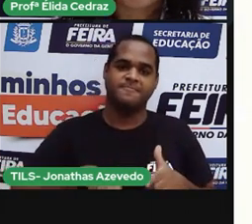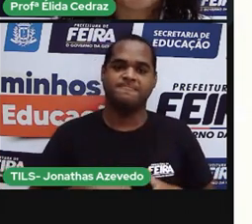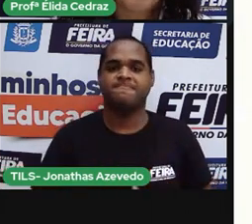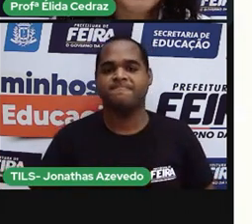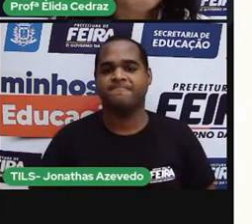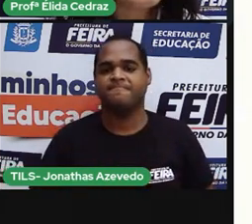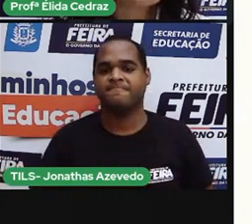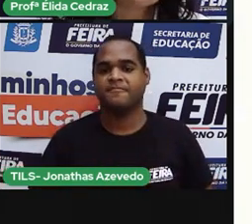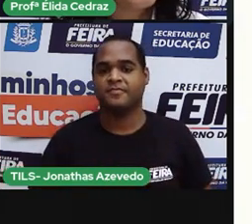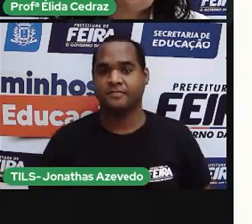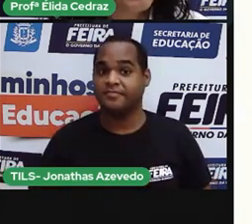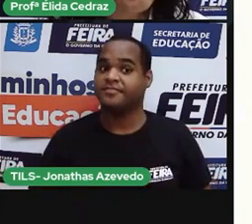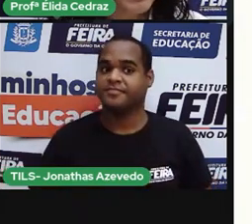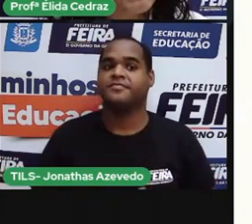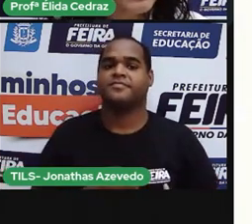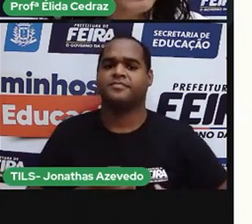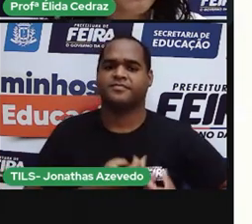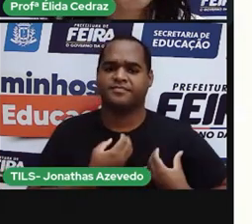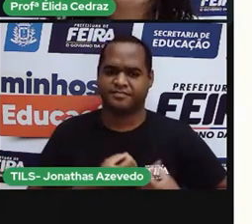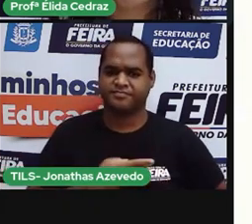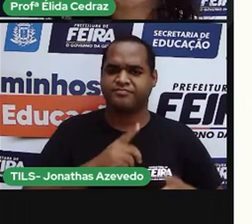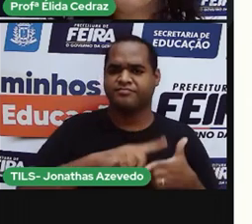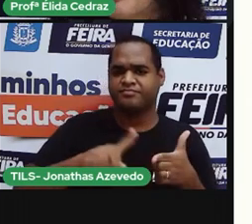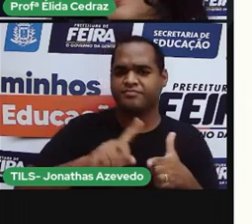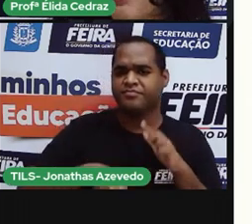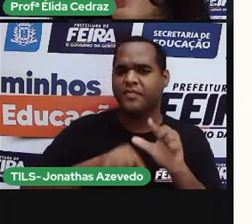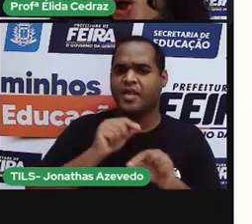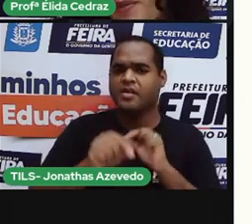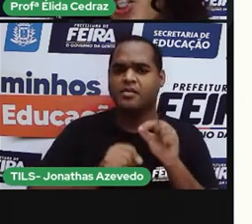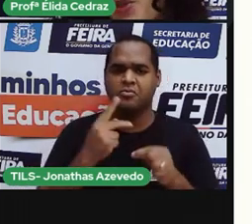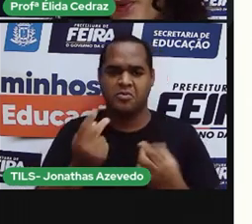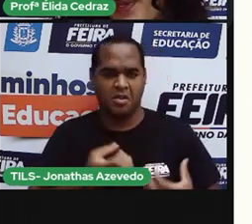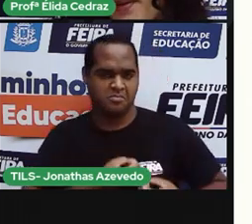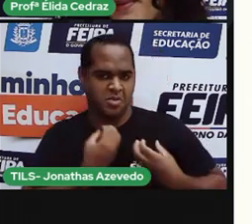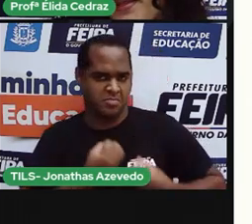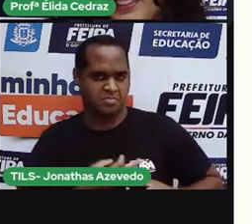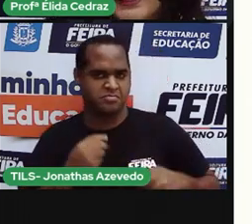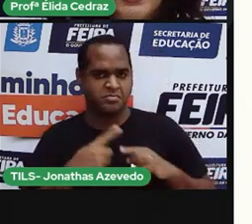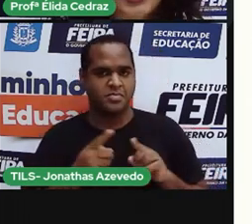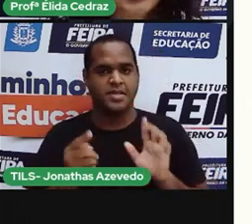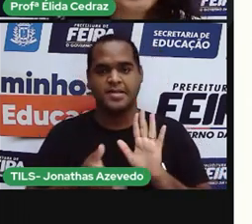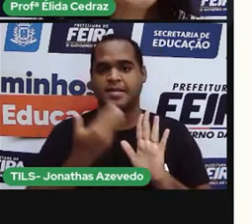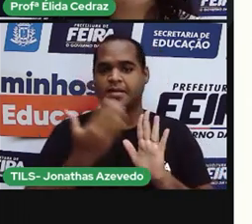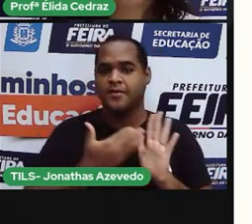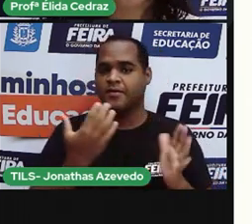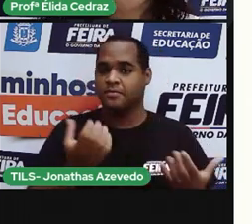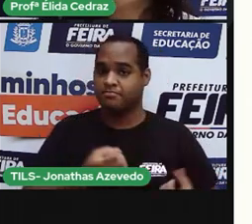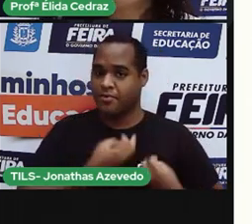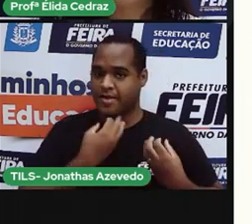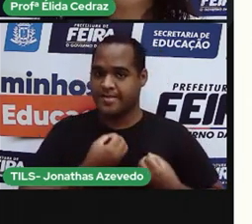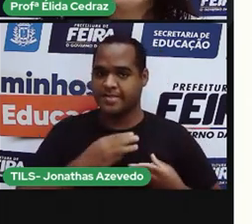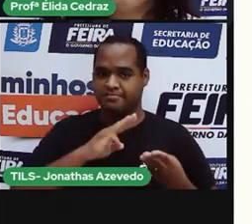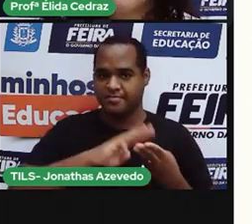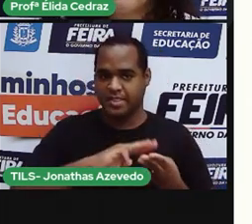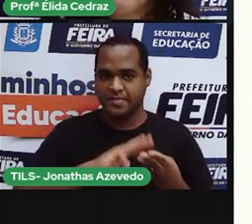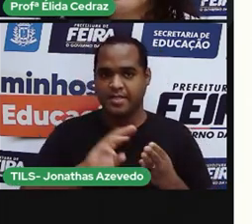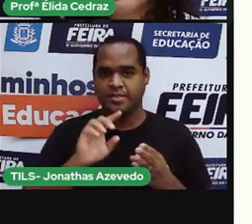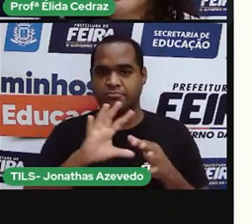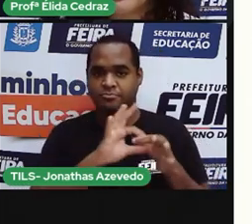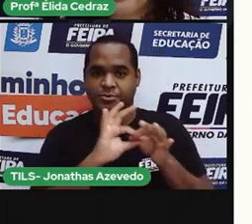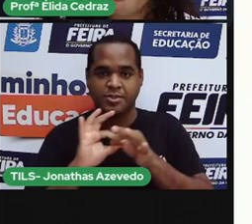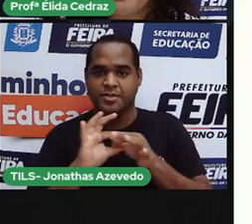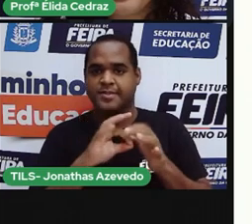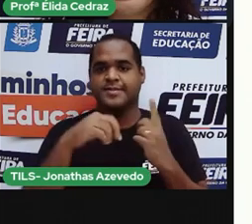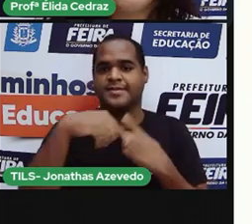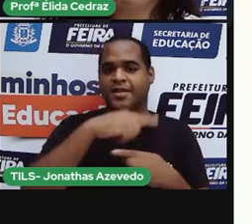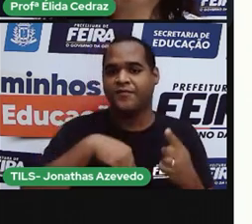Poemas que são problemas? Problemas em forma de poema? Neste livro, poesia e matemática